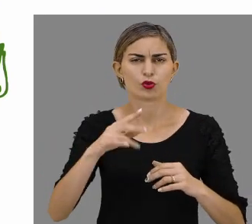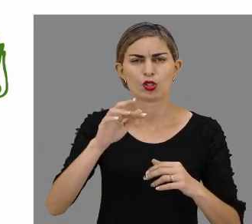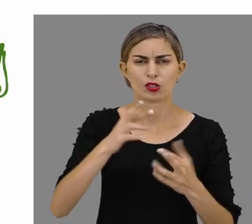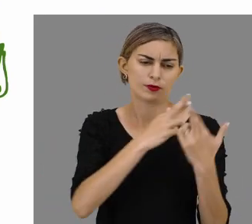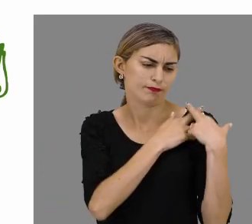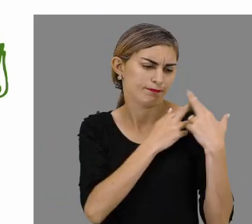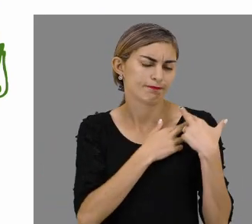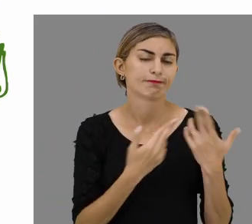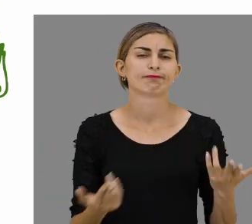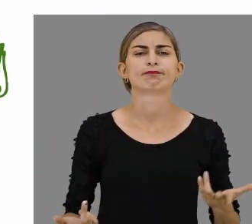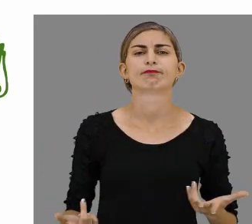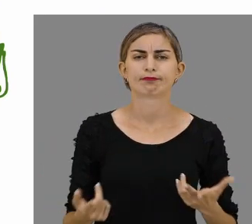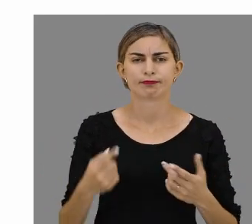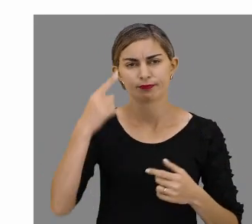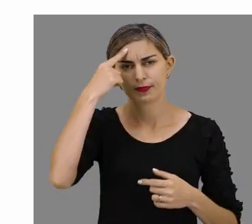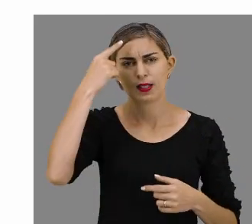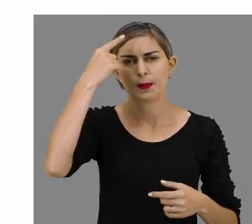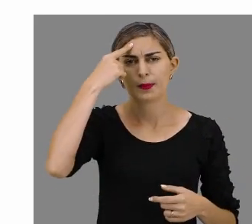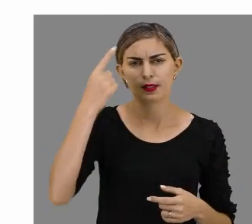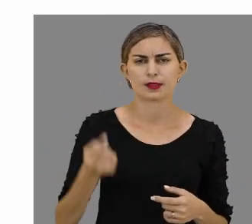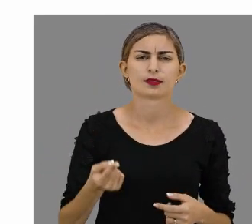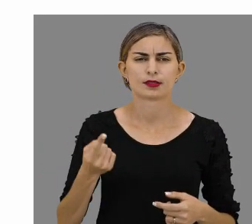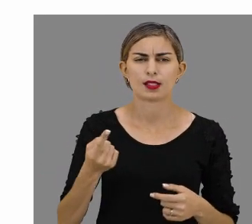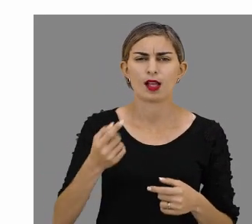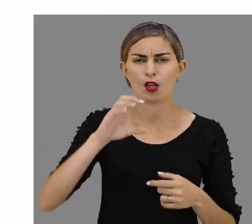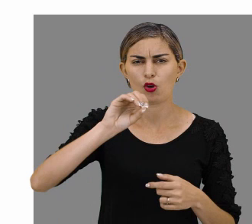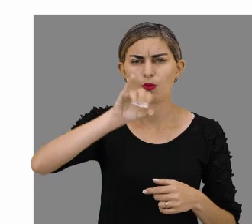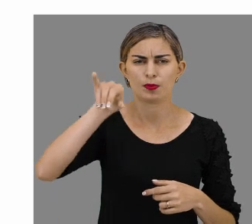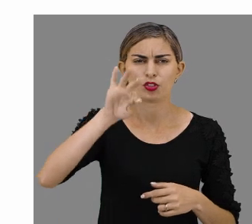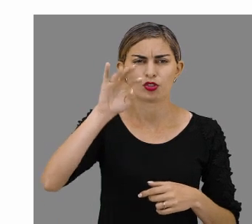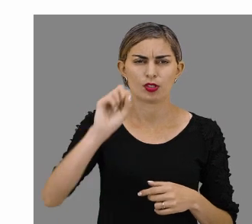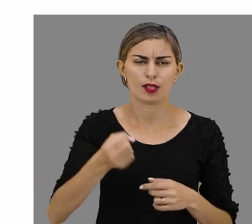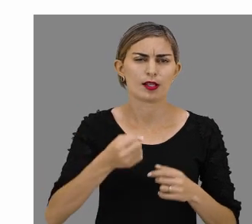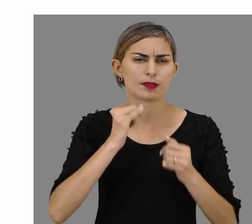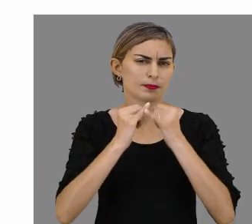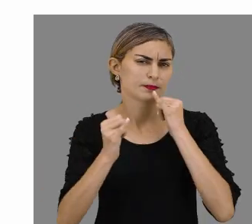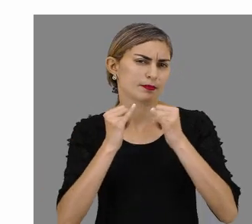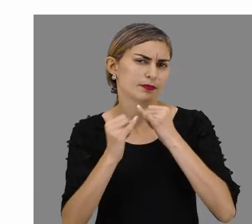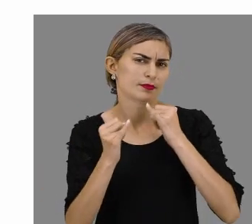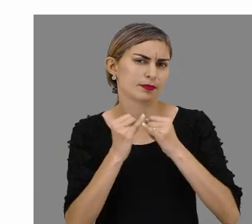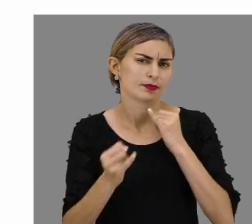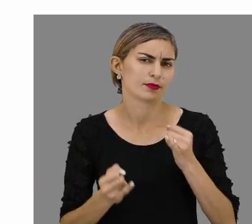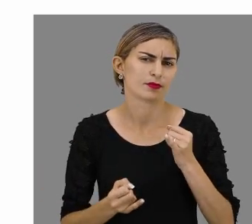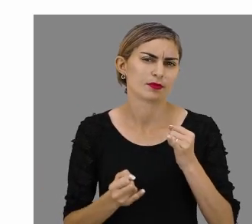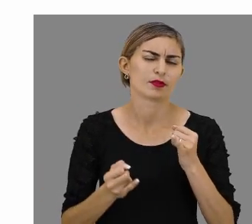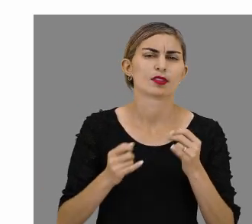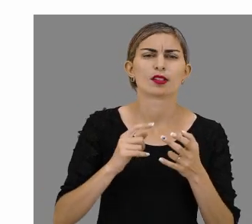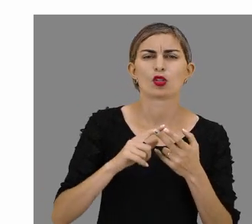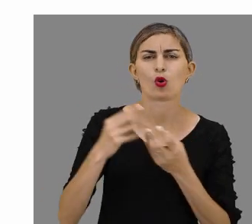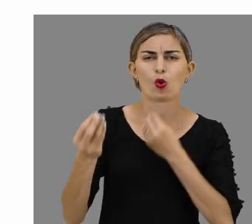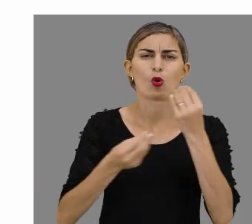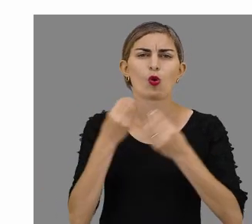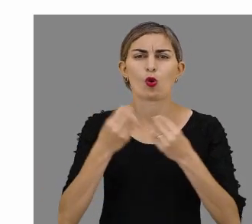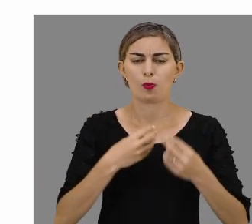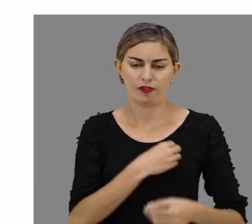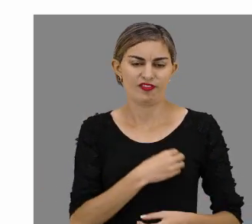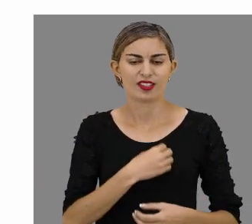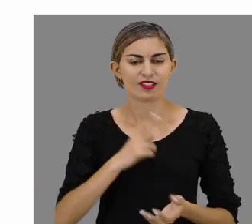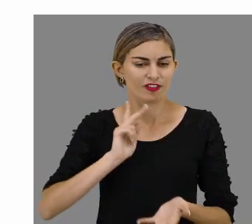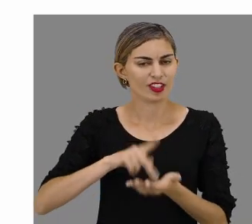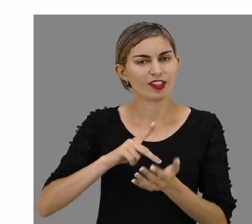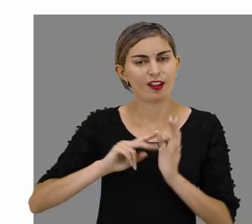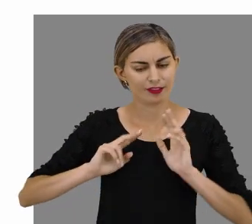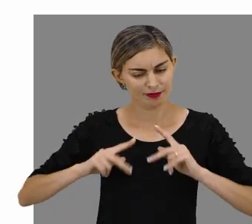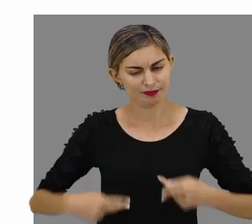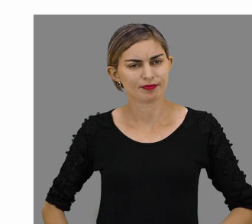suas funcionalidades. Pensar em termos de objetos é muito semelhante a como pensamos e agimos na vida